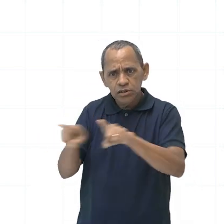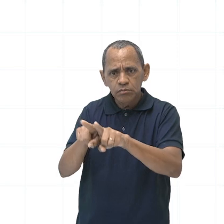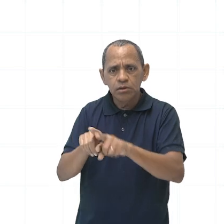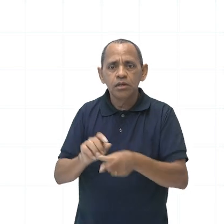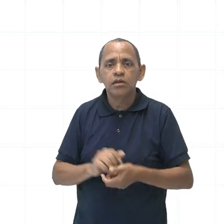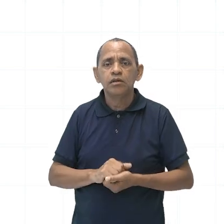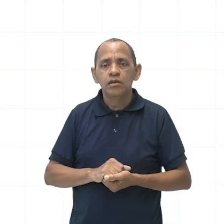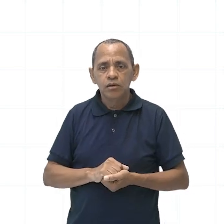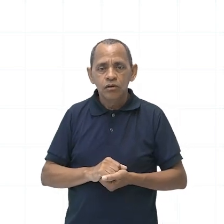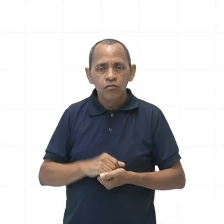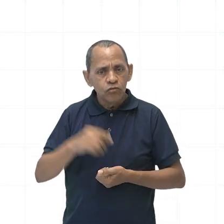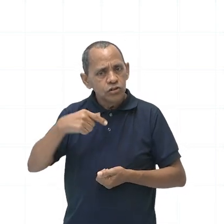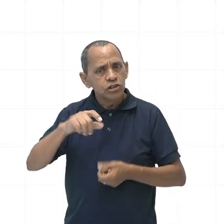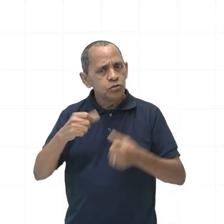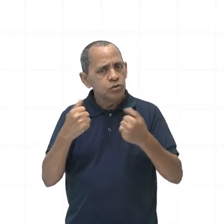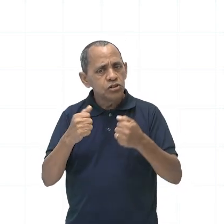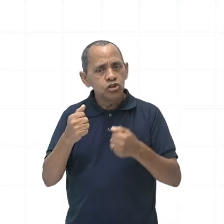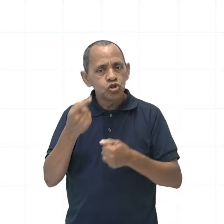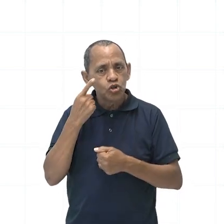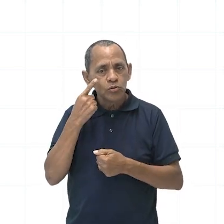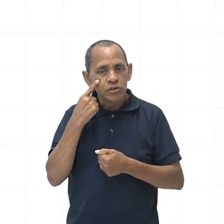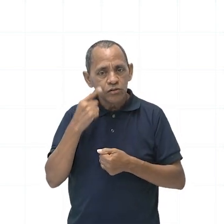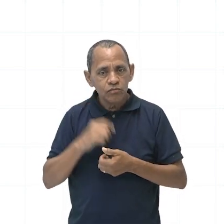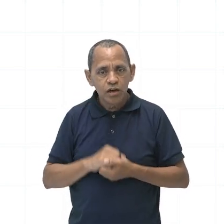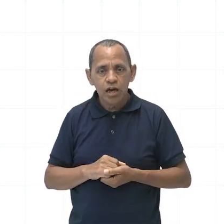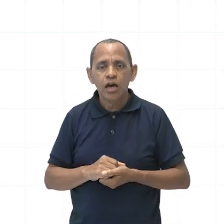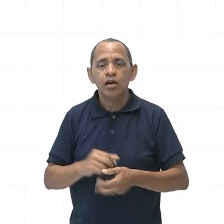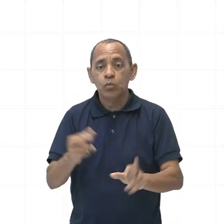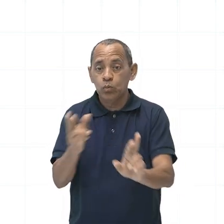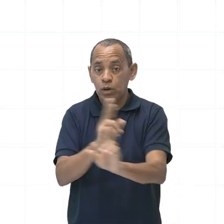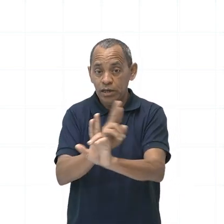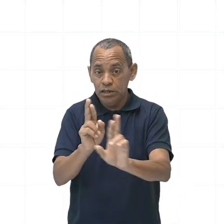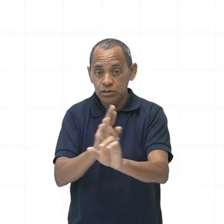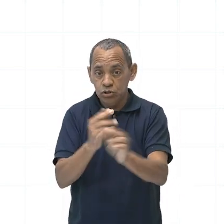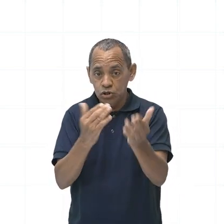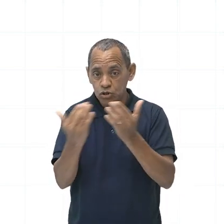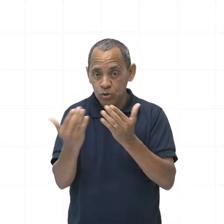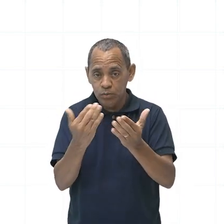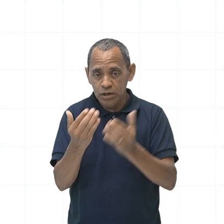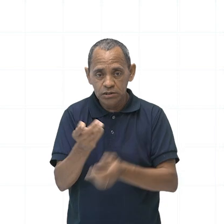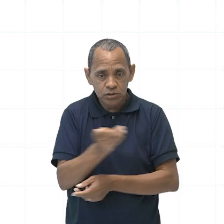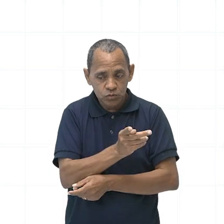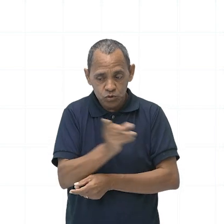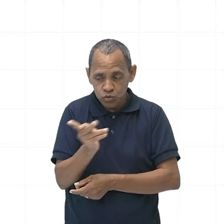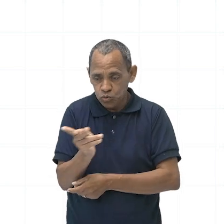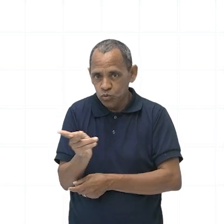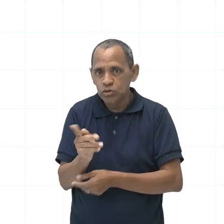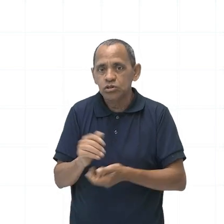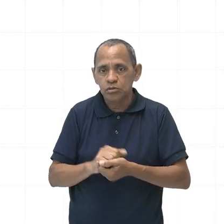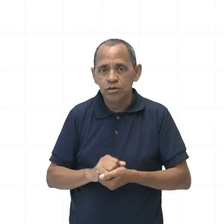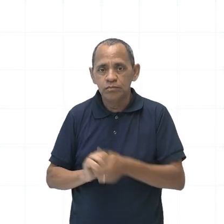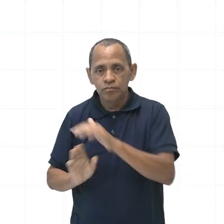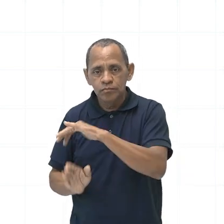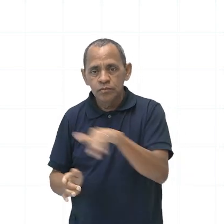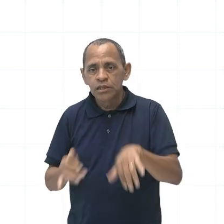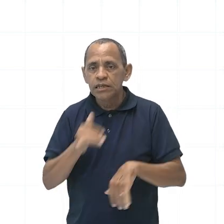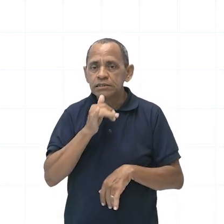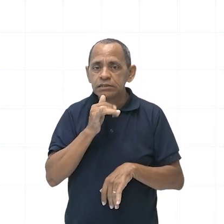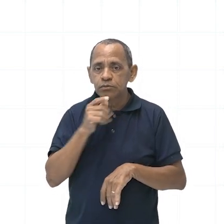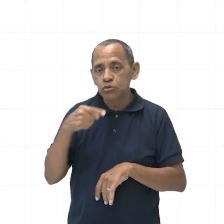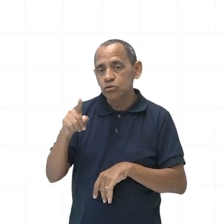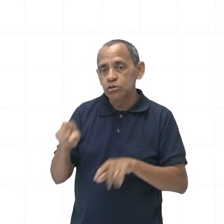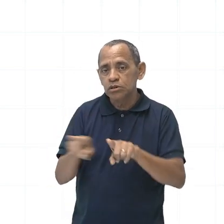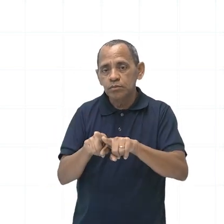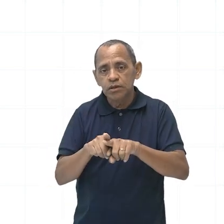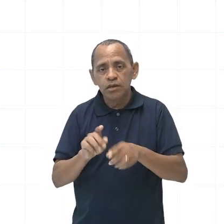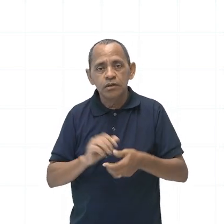e escrevemos ele para que vocês observem que, de fato, isto aí é uma relação de comparação, tá bom? Temos um outro